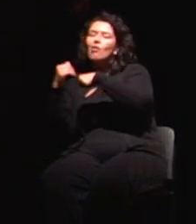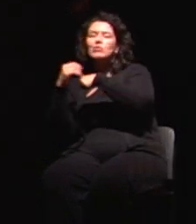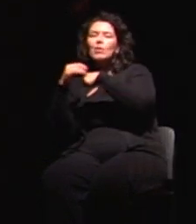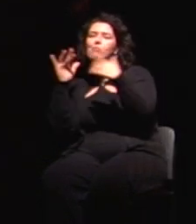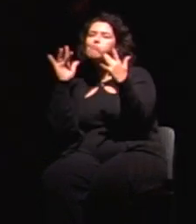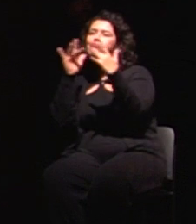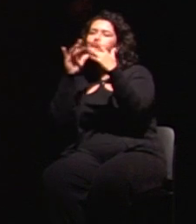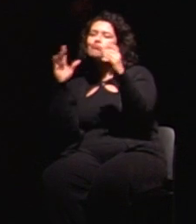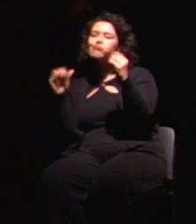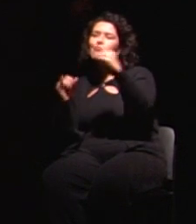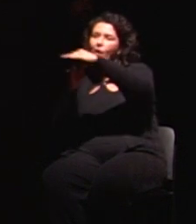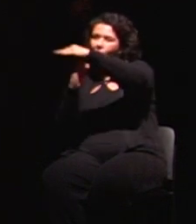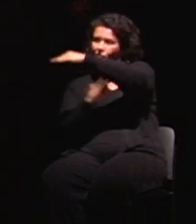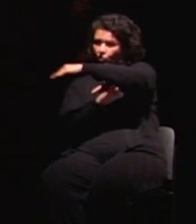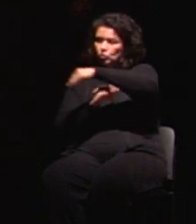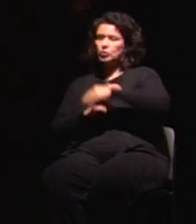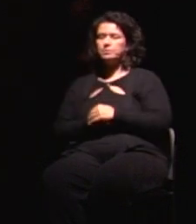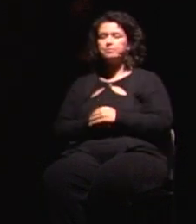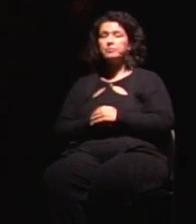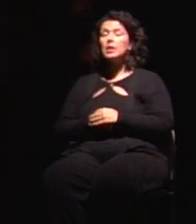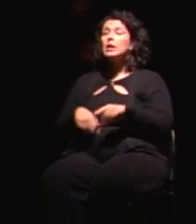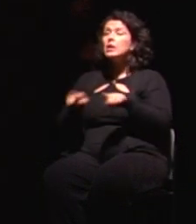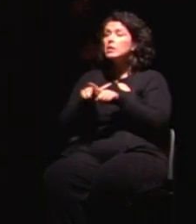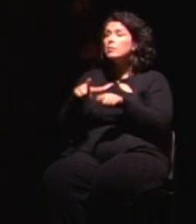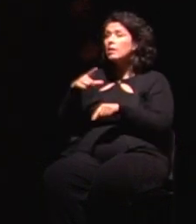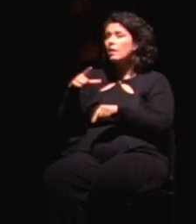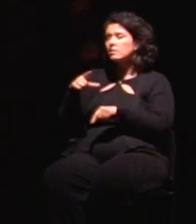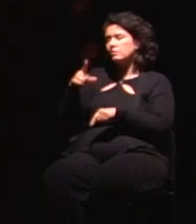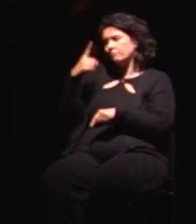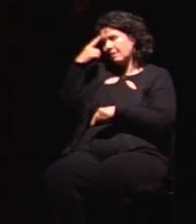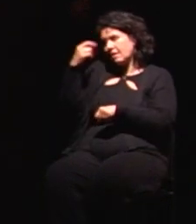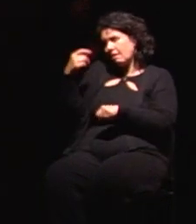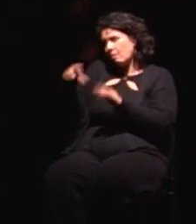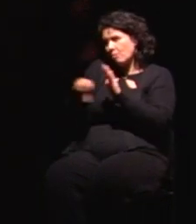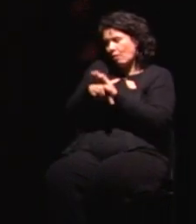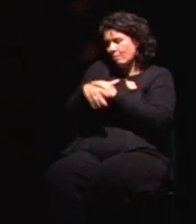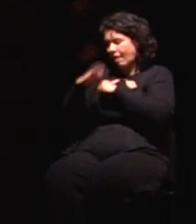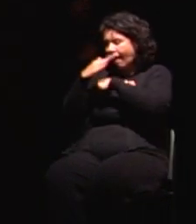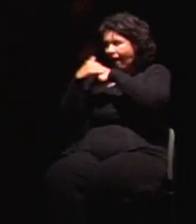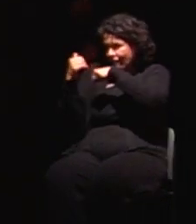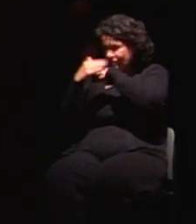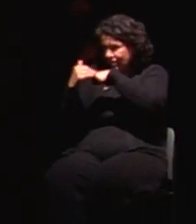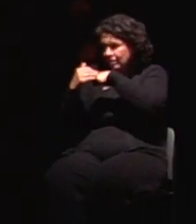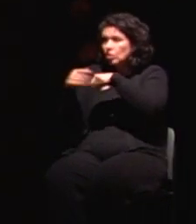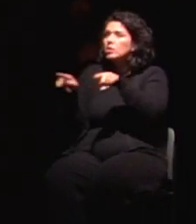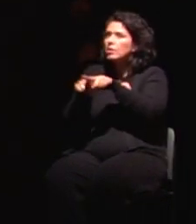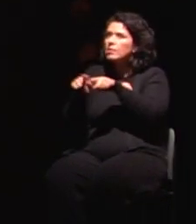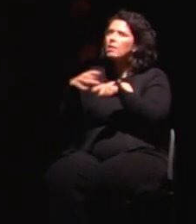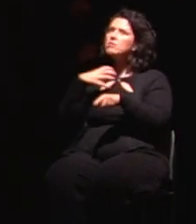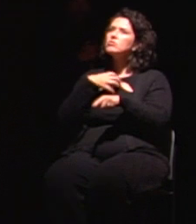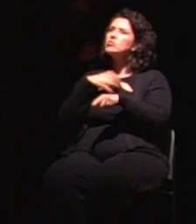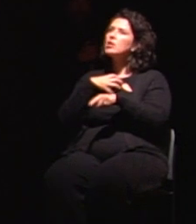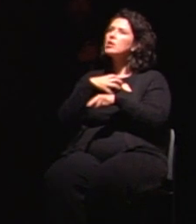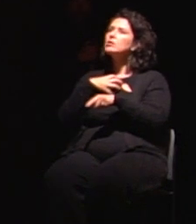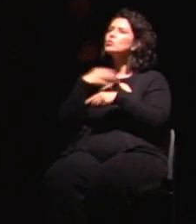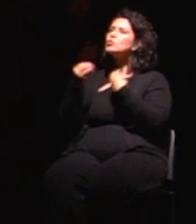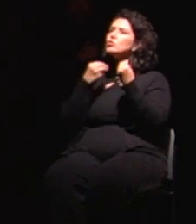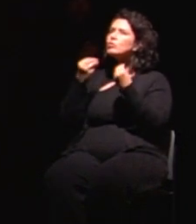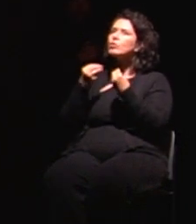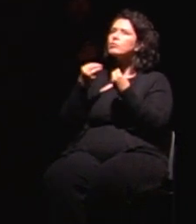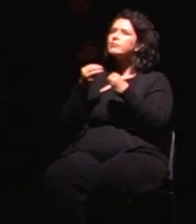muito essa ideia do afeto. Também é uma ideia, também é uma forma de crítica, né? É um